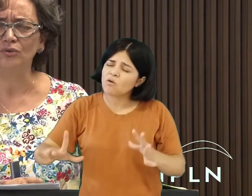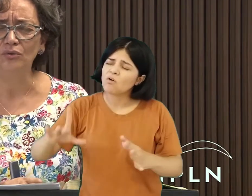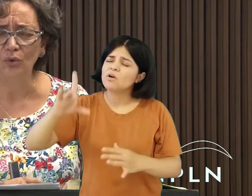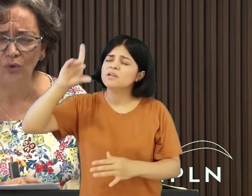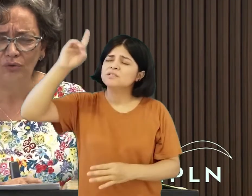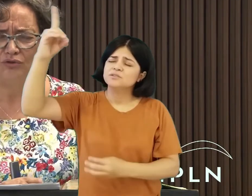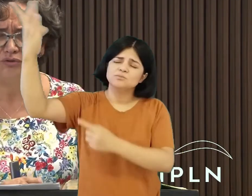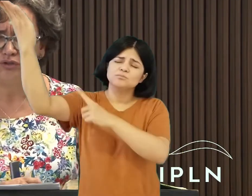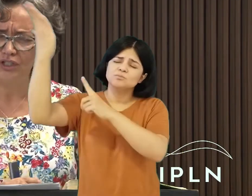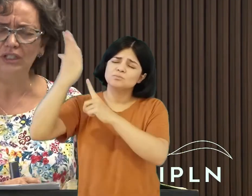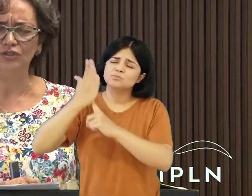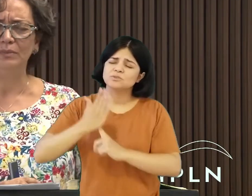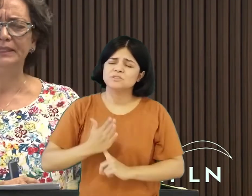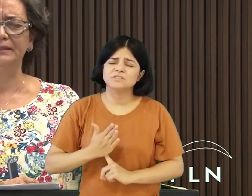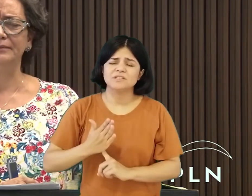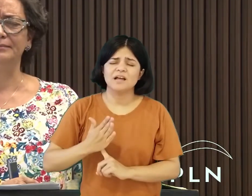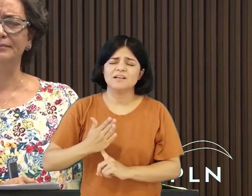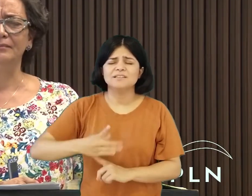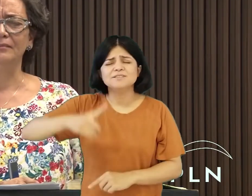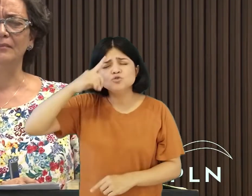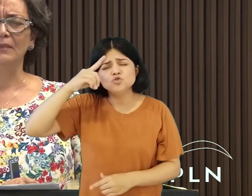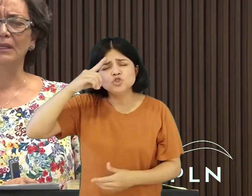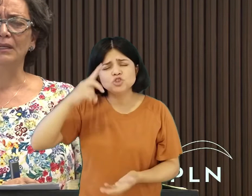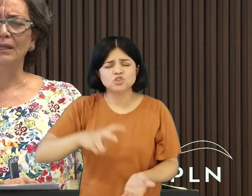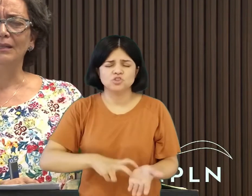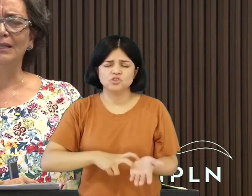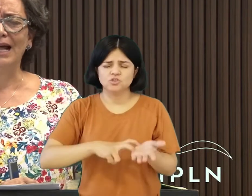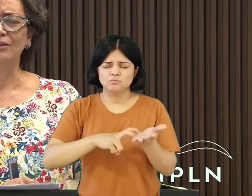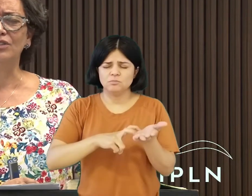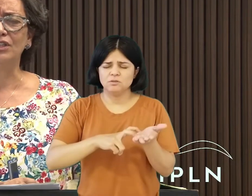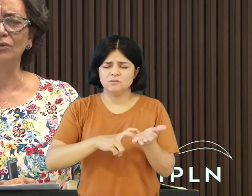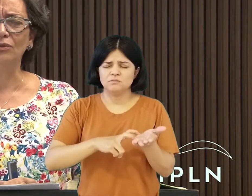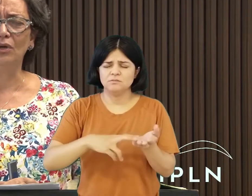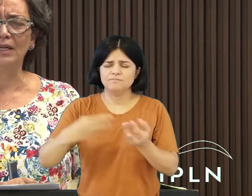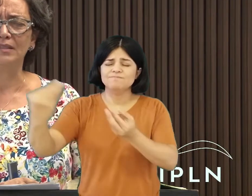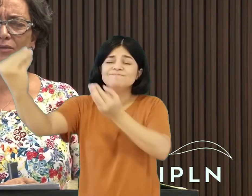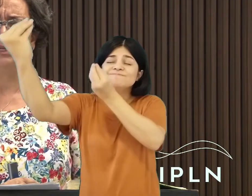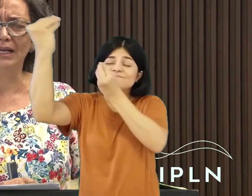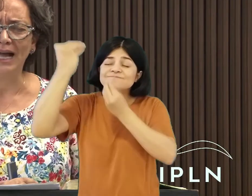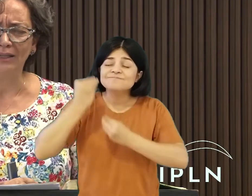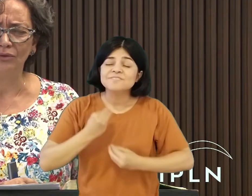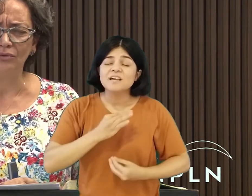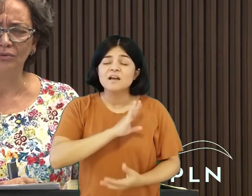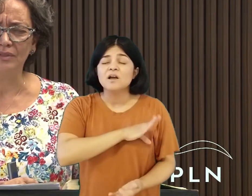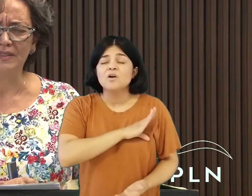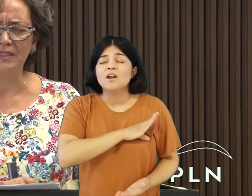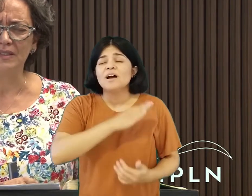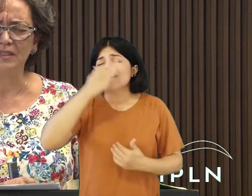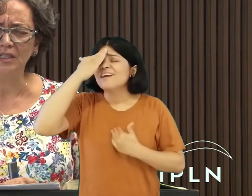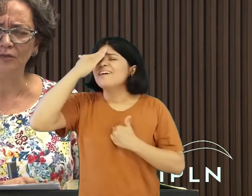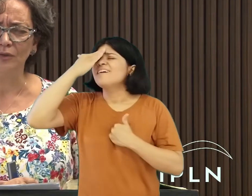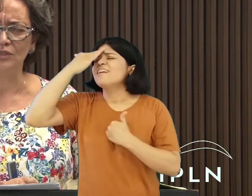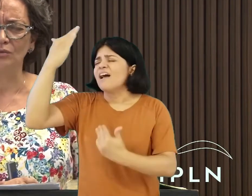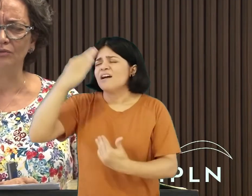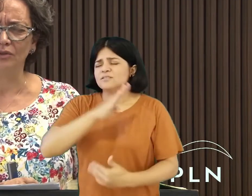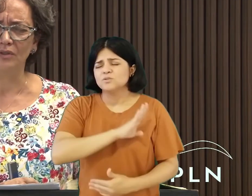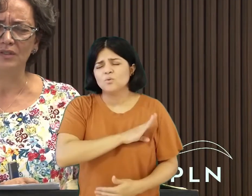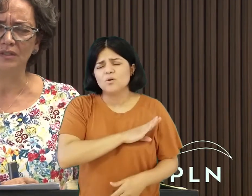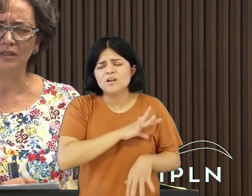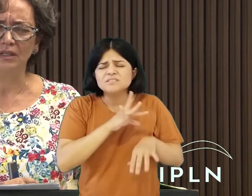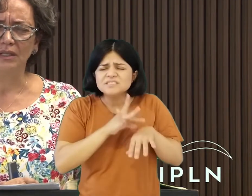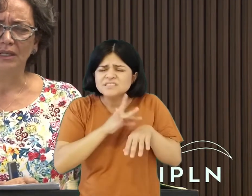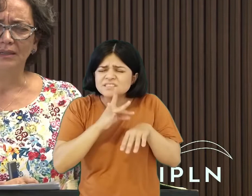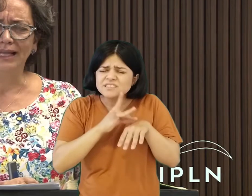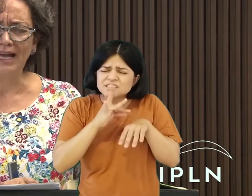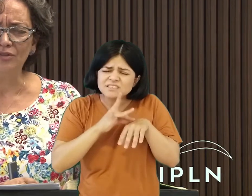nós todos os dias de manhã. Dá-nos, Senhor, um coração grato, sensível à sua